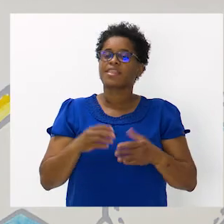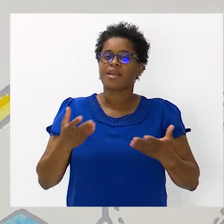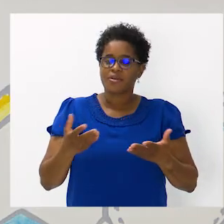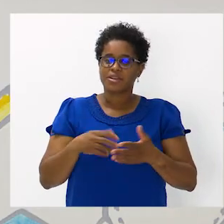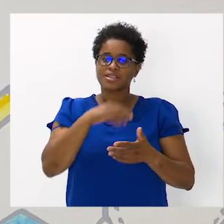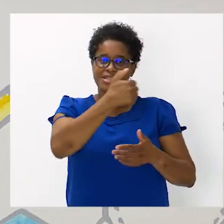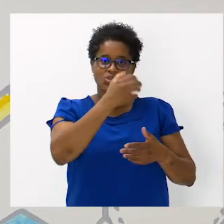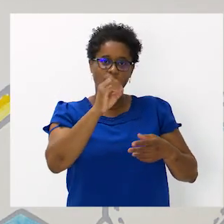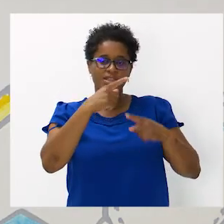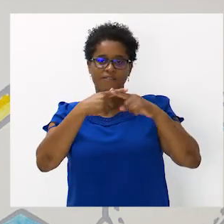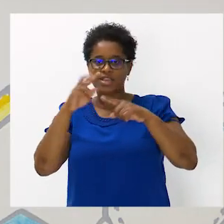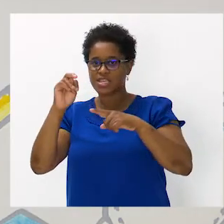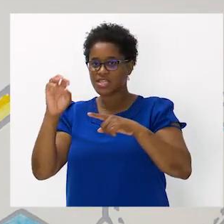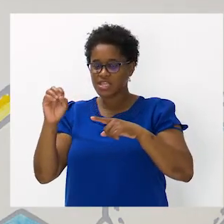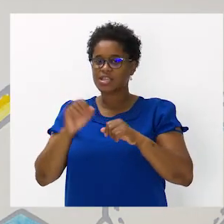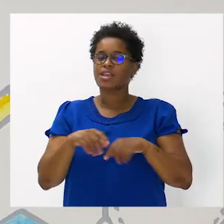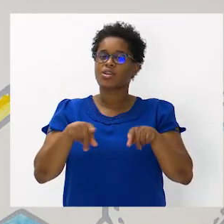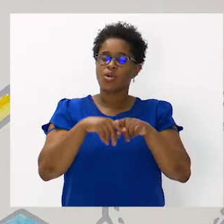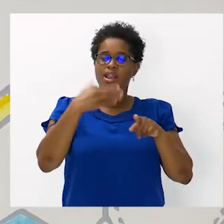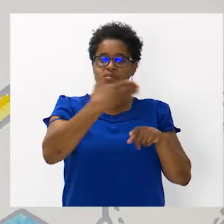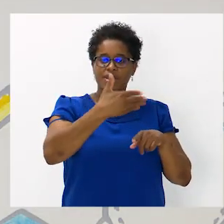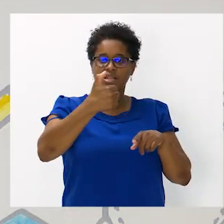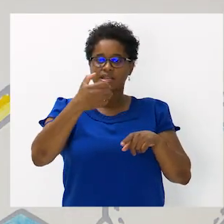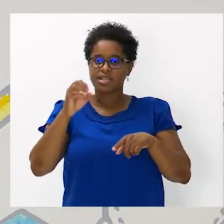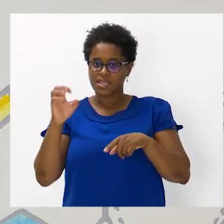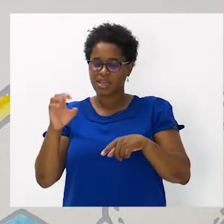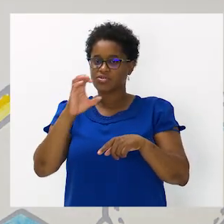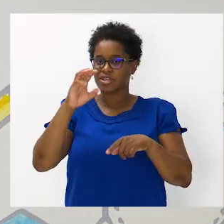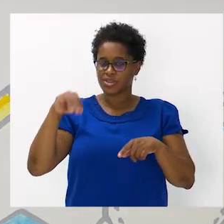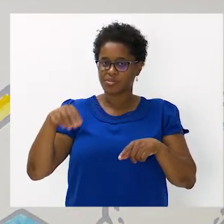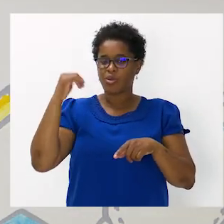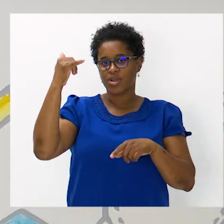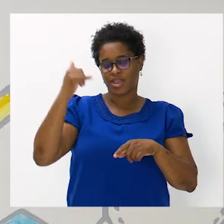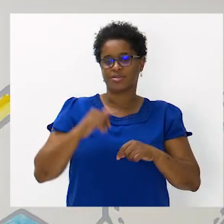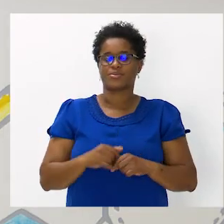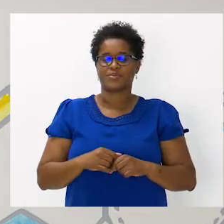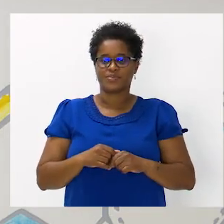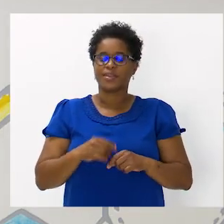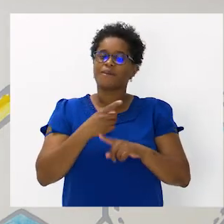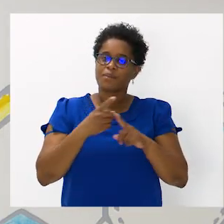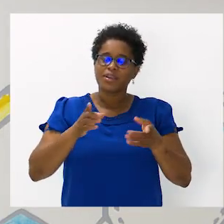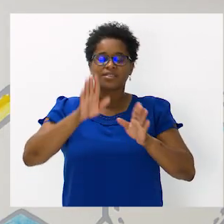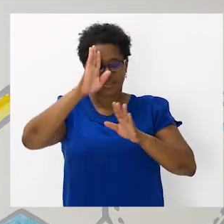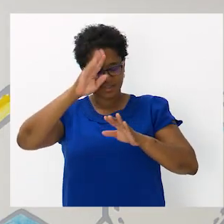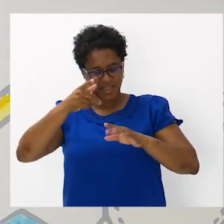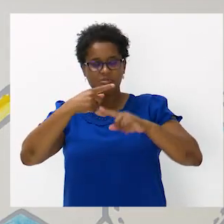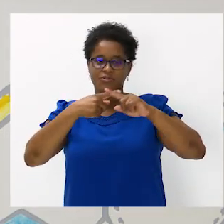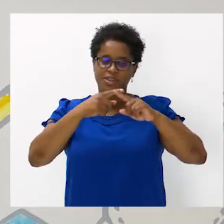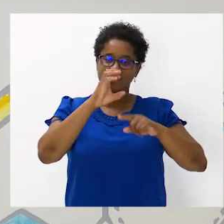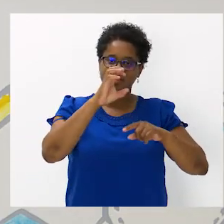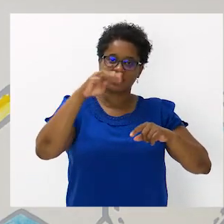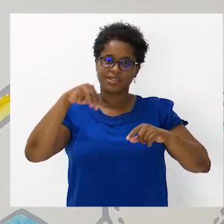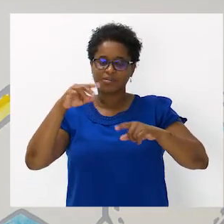Então, 50 vezes 30 dá 1.500 centímetros ao quadrado. Porque já sabem,